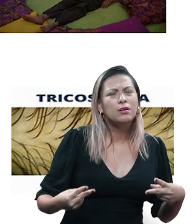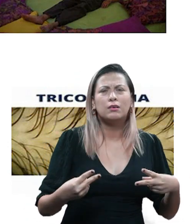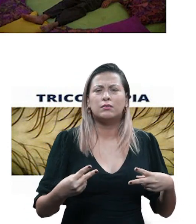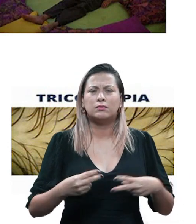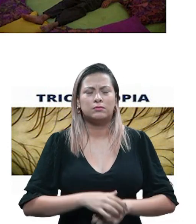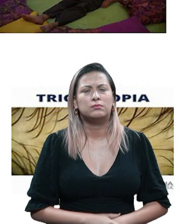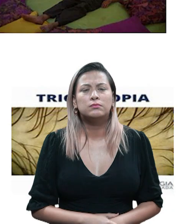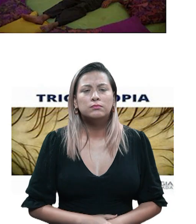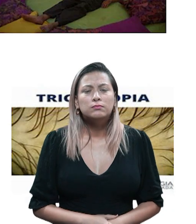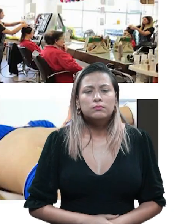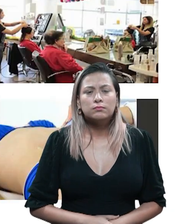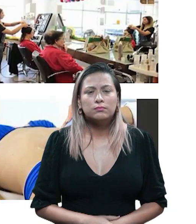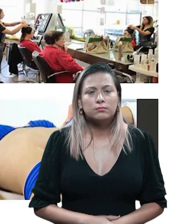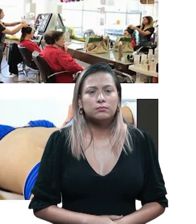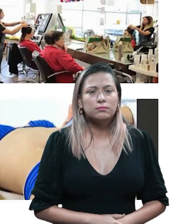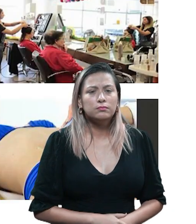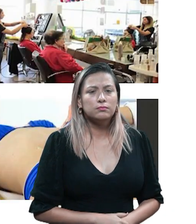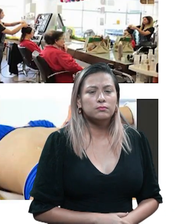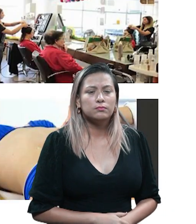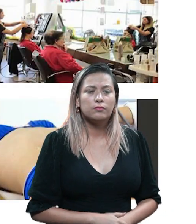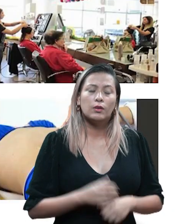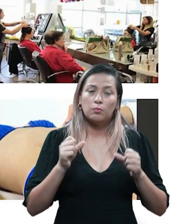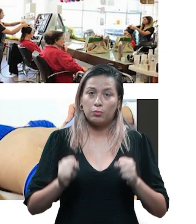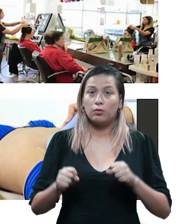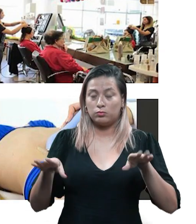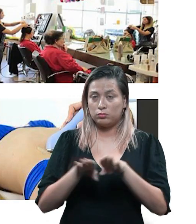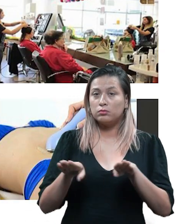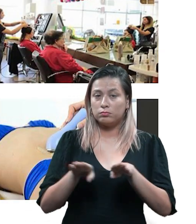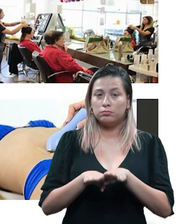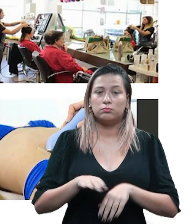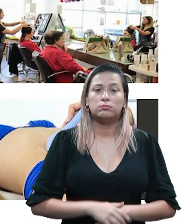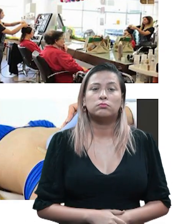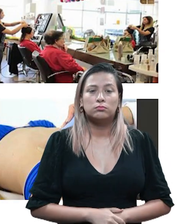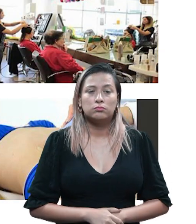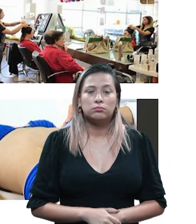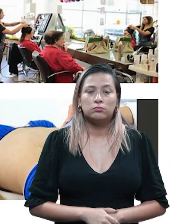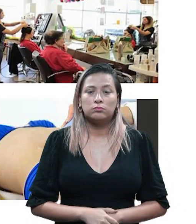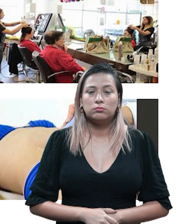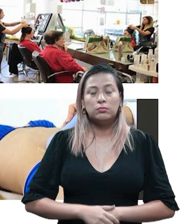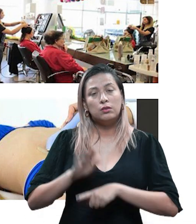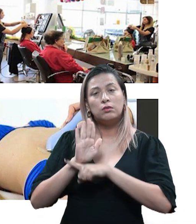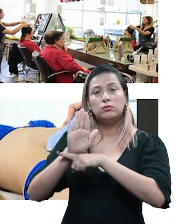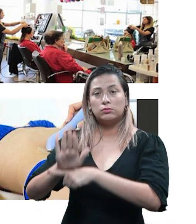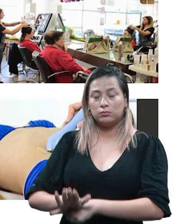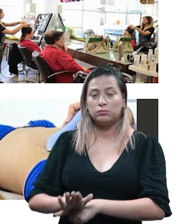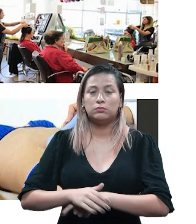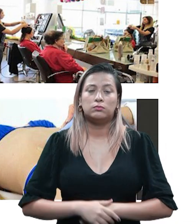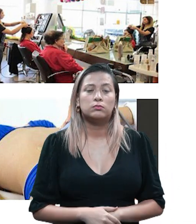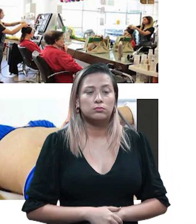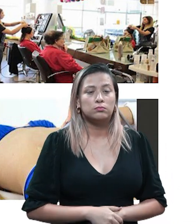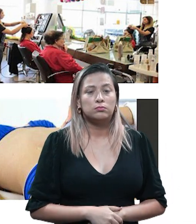tricotilomania, entre outros. Você também pode trabalhar prestando consultoria em